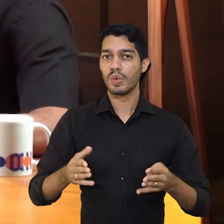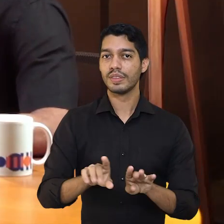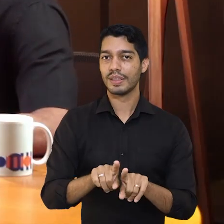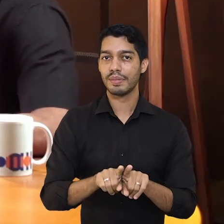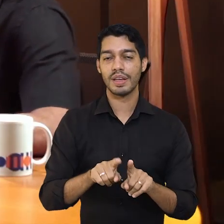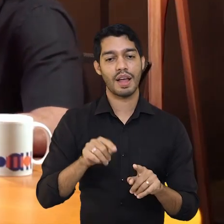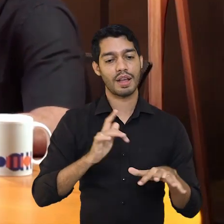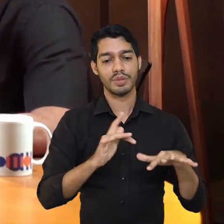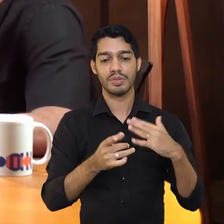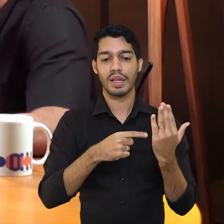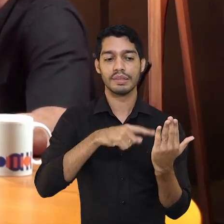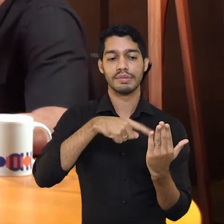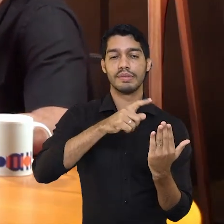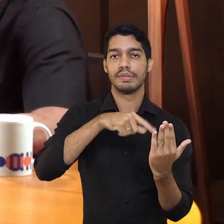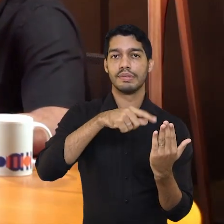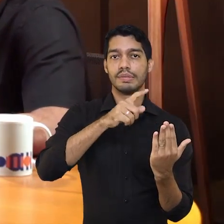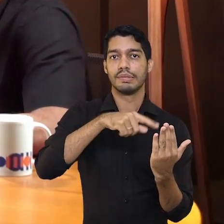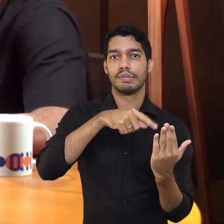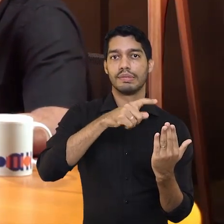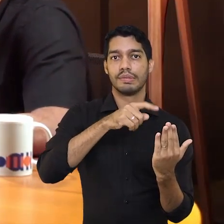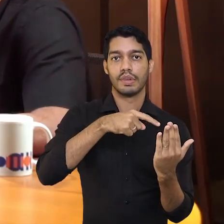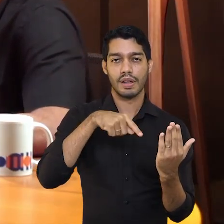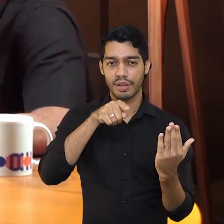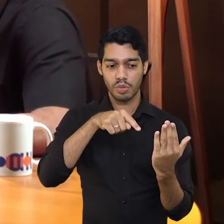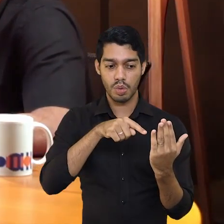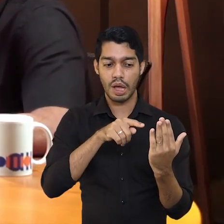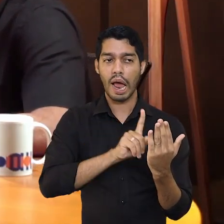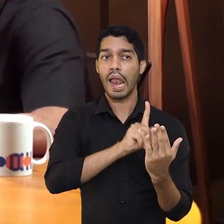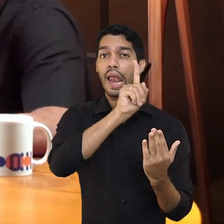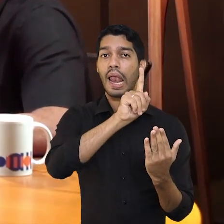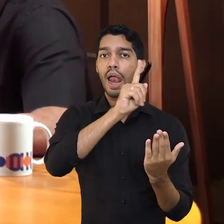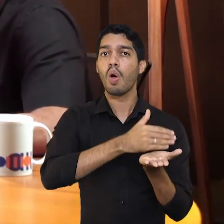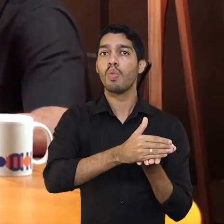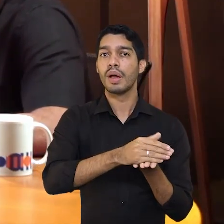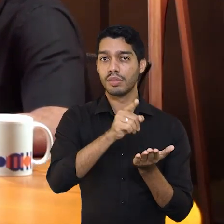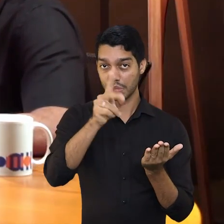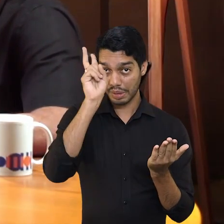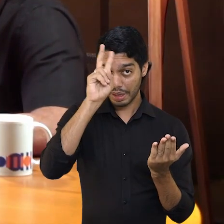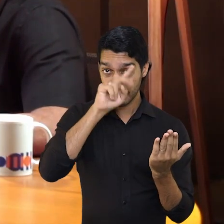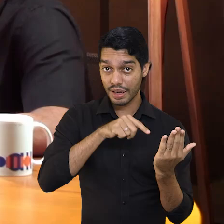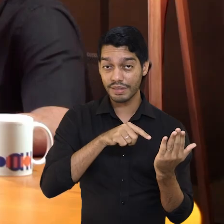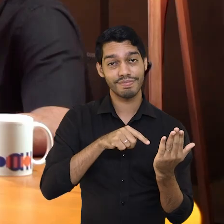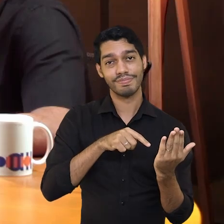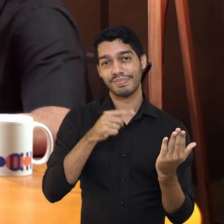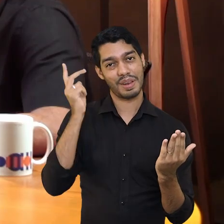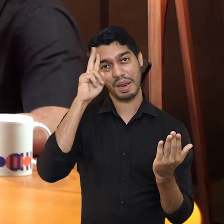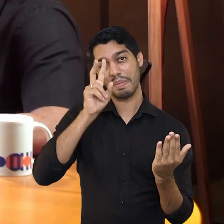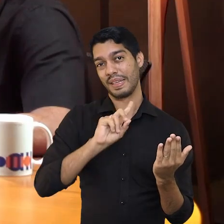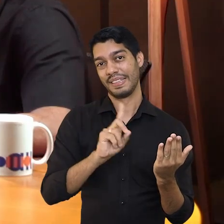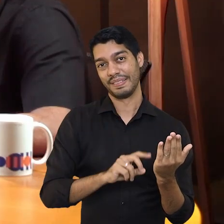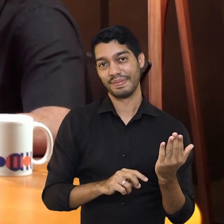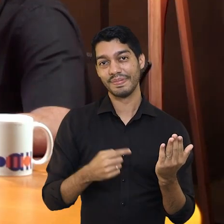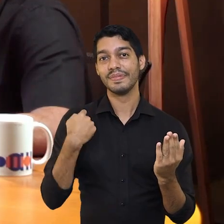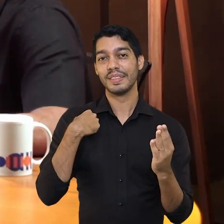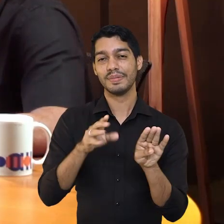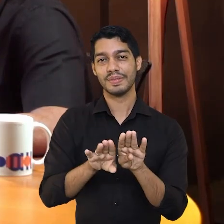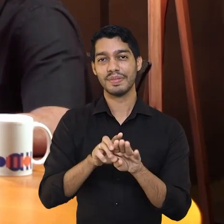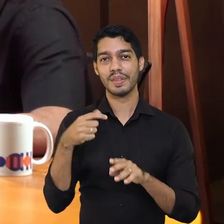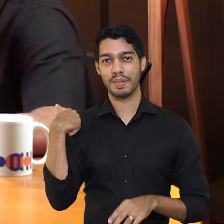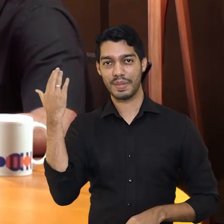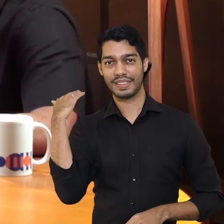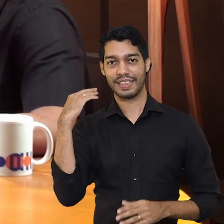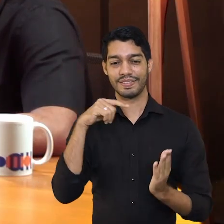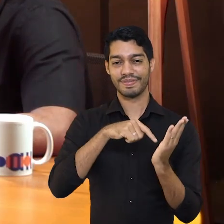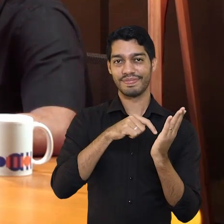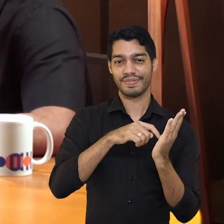em feed de rede social. A gente roda e não lembra o que a gente viu há 5 minutos atrás. Inclusive, isso me faz lembrar de uma época que o